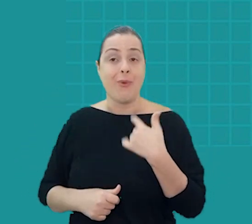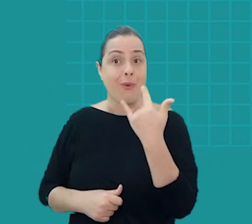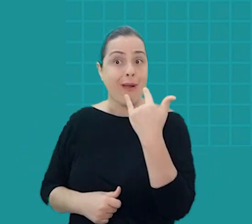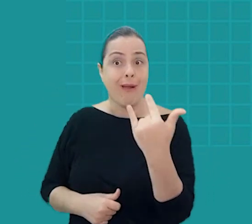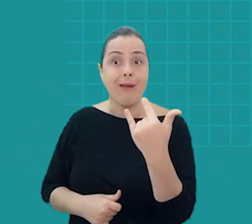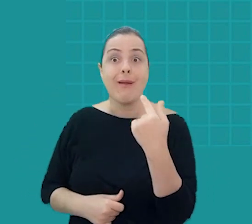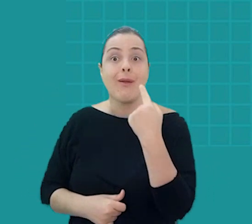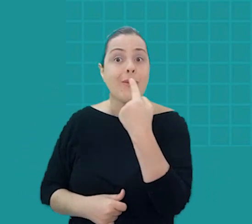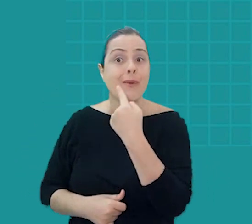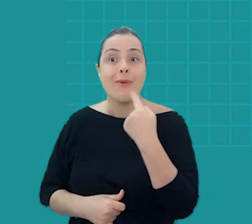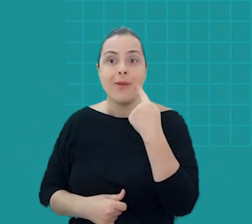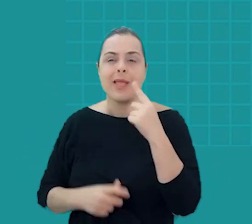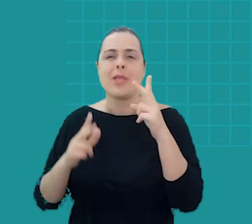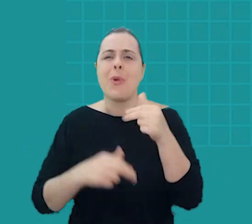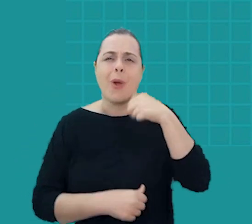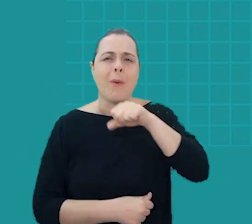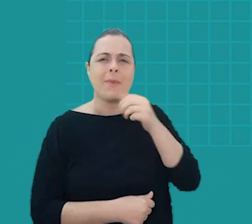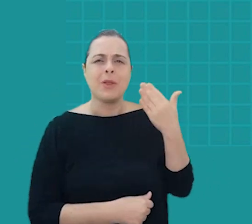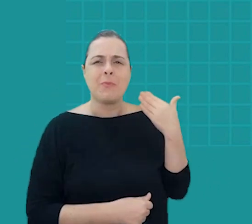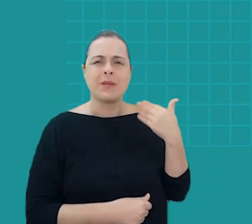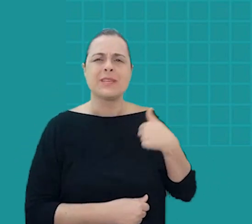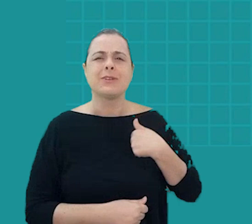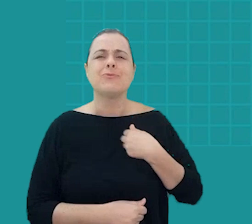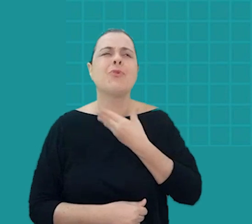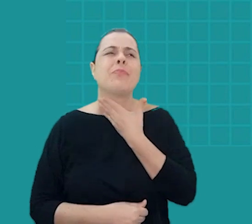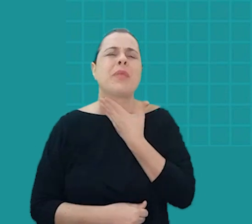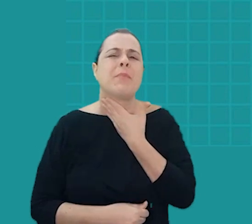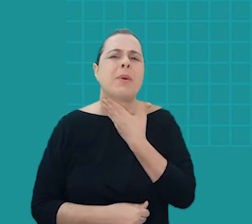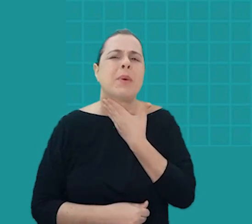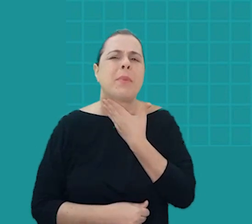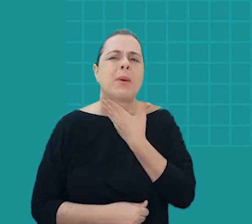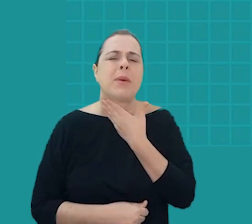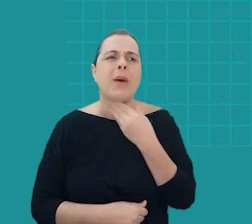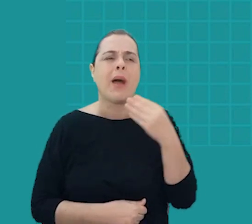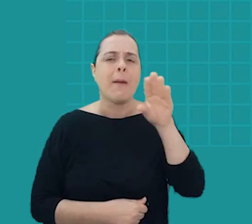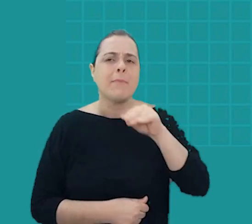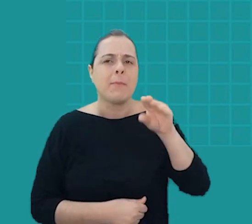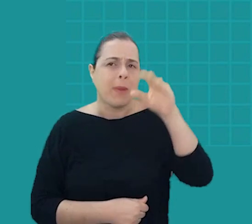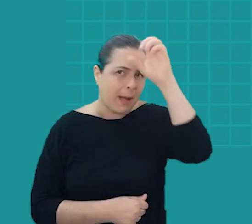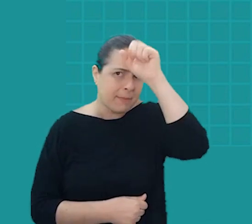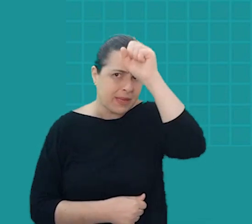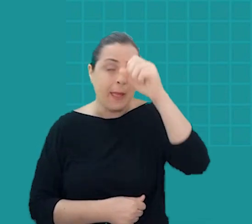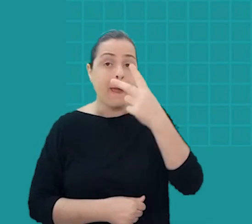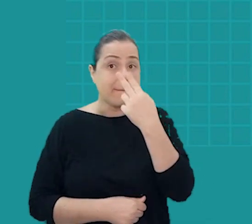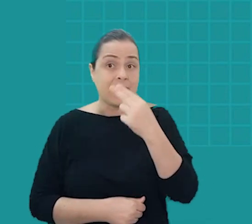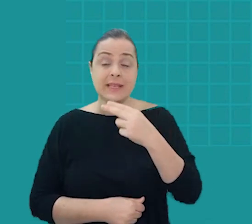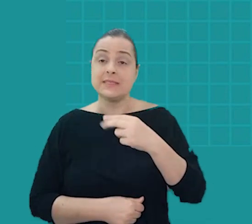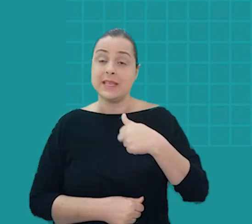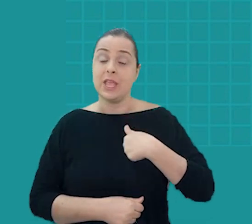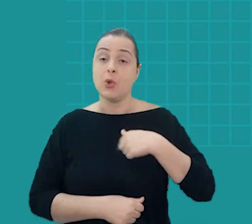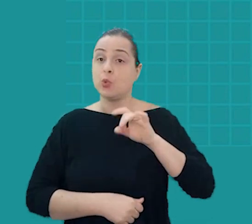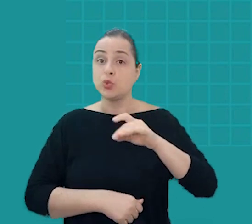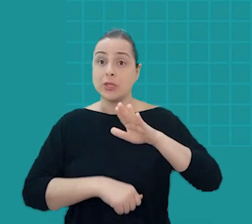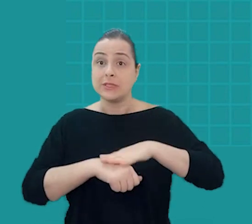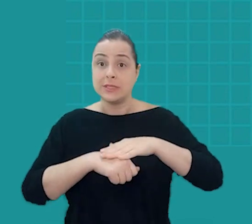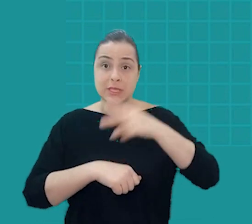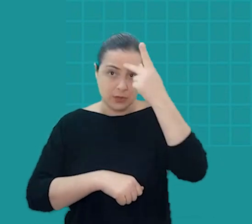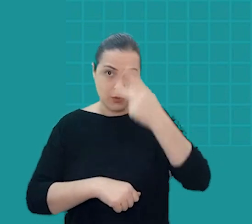na garganta para que eu pudesse falar, como se fosse um método autodidata, mas depois ela descobriu quando meu irmão